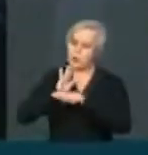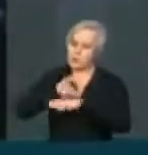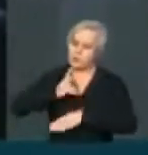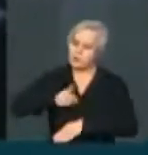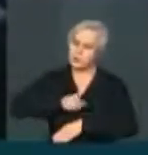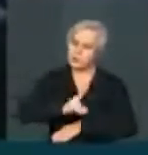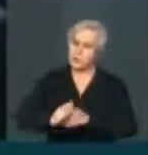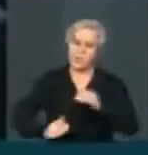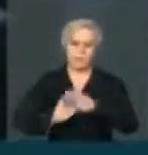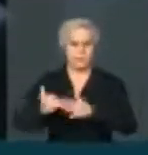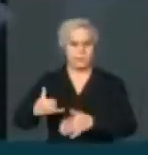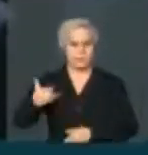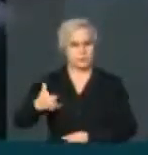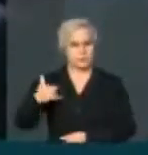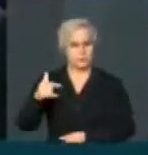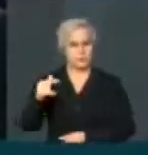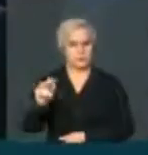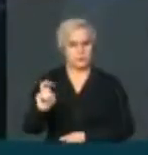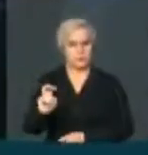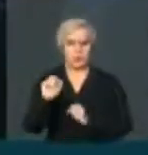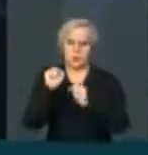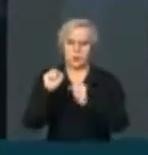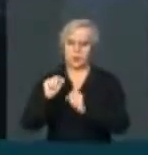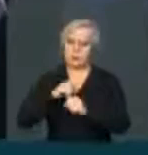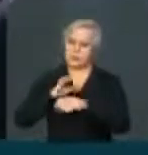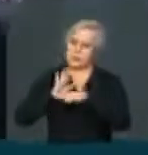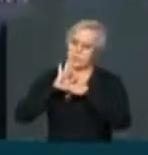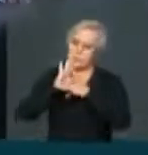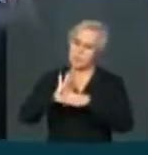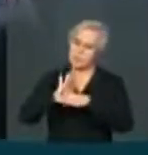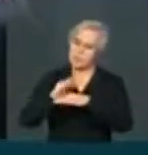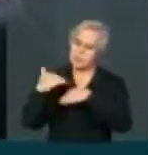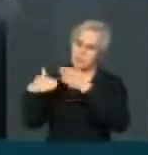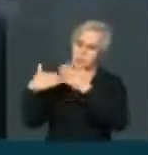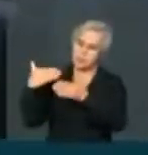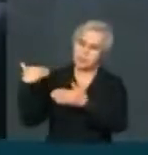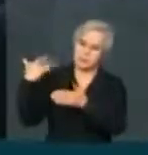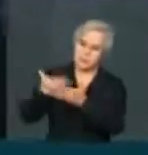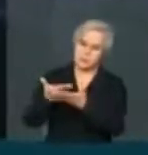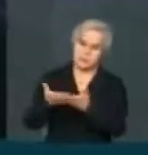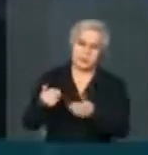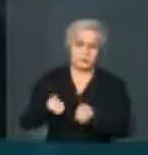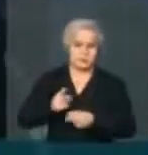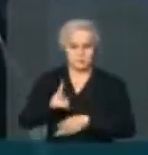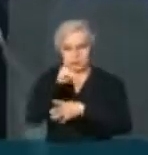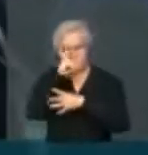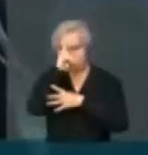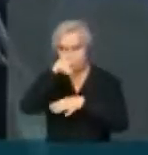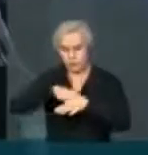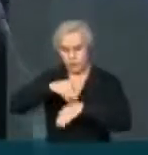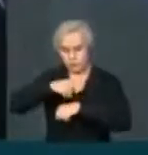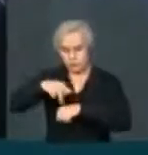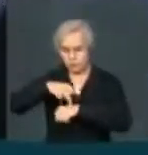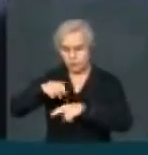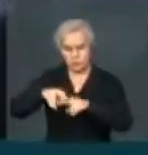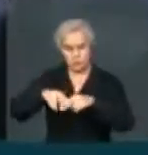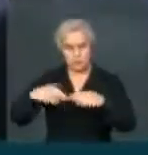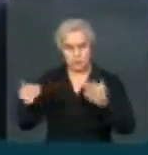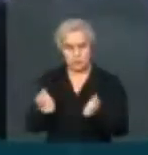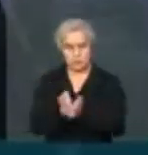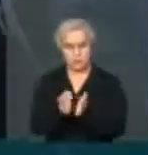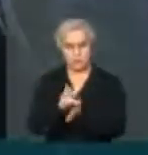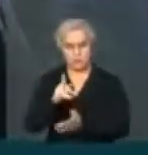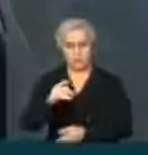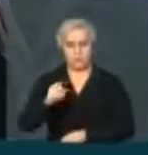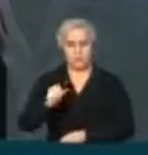e muito com o nosso país, poderia estar contribuindo muito para o engrandecimento e fortalecimento da nossa nação. Portanto, senhor presidente, a bancada